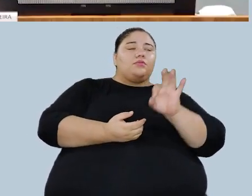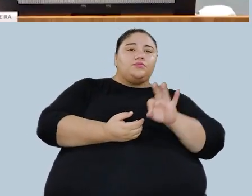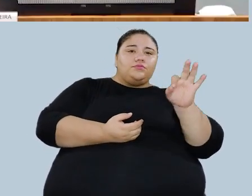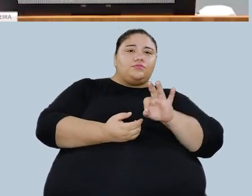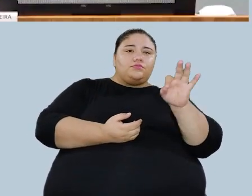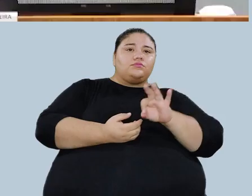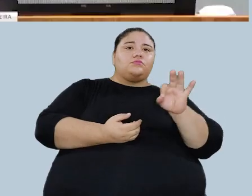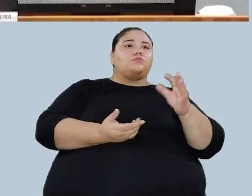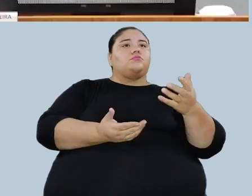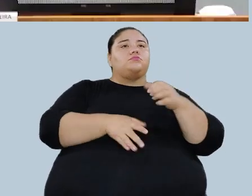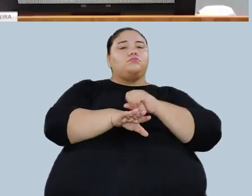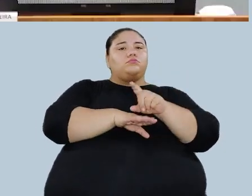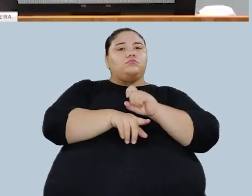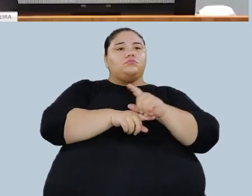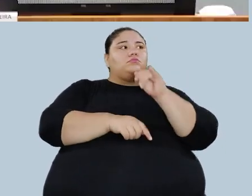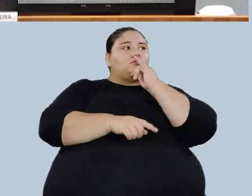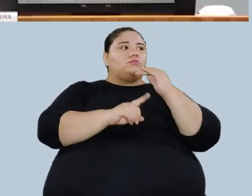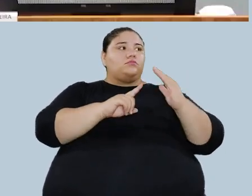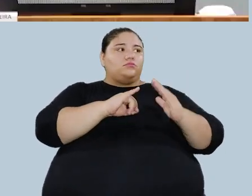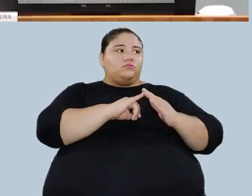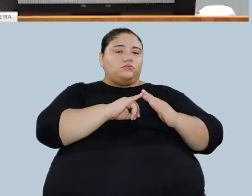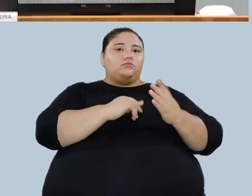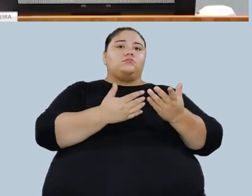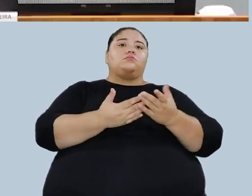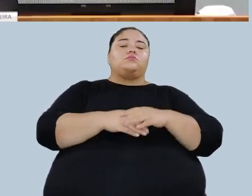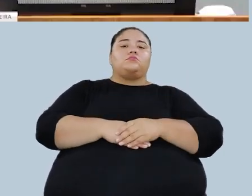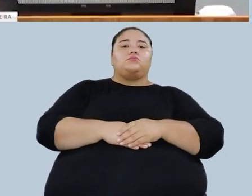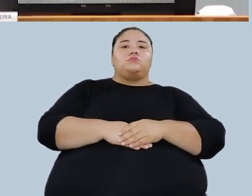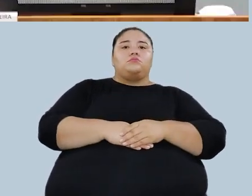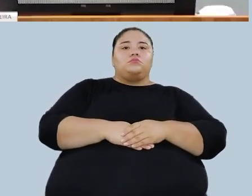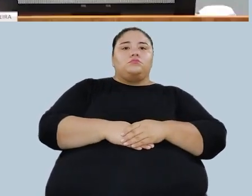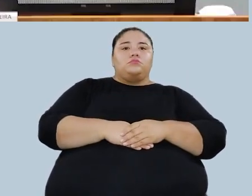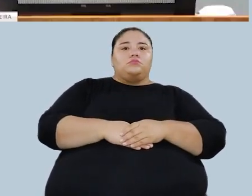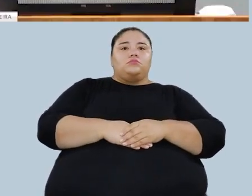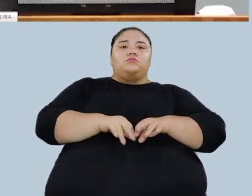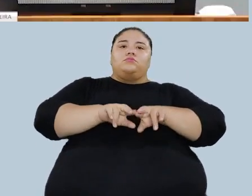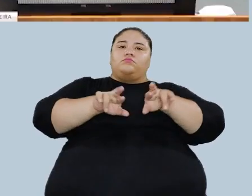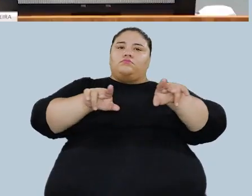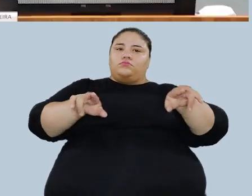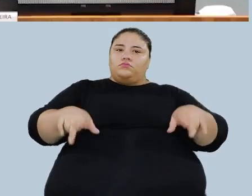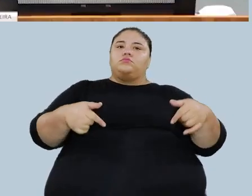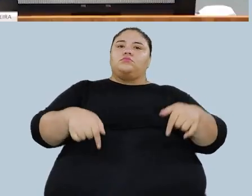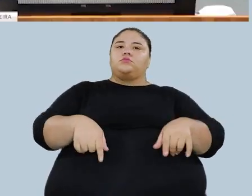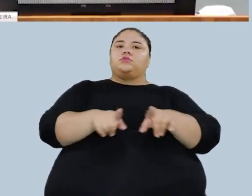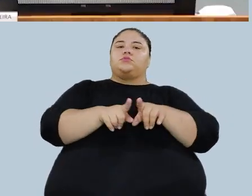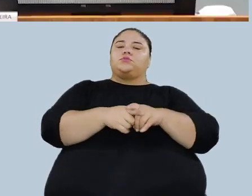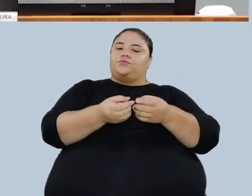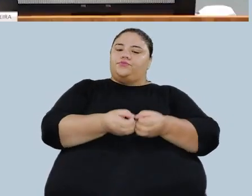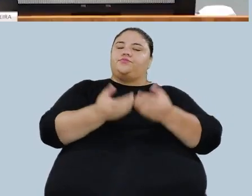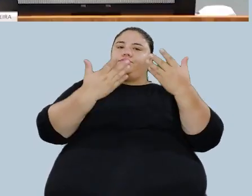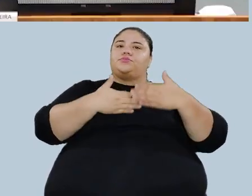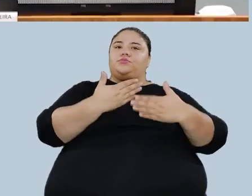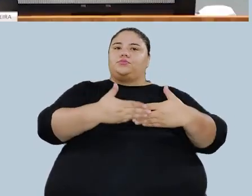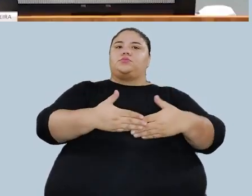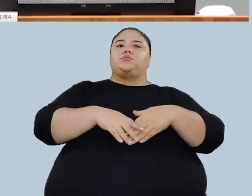de locação, também, no caso de imóveis, um regime específico, e outras variáveis aqui que vão